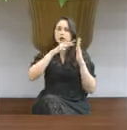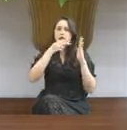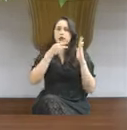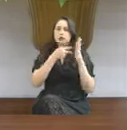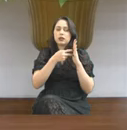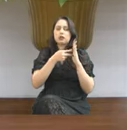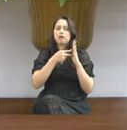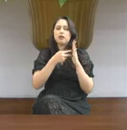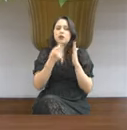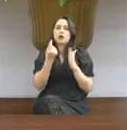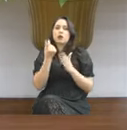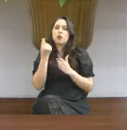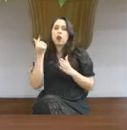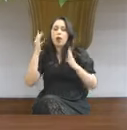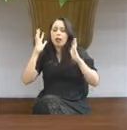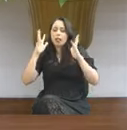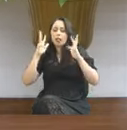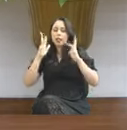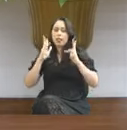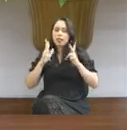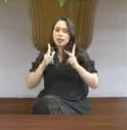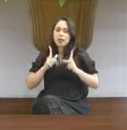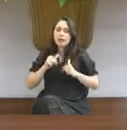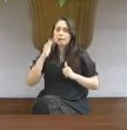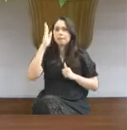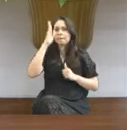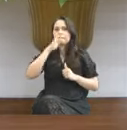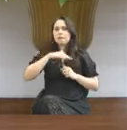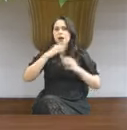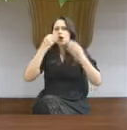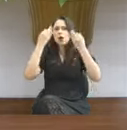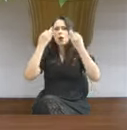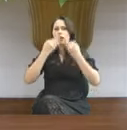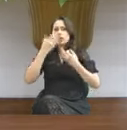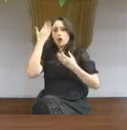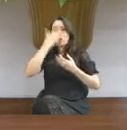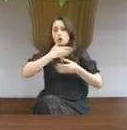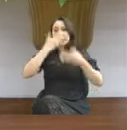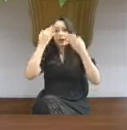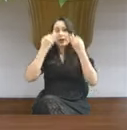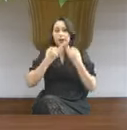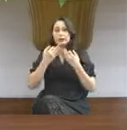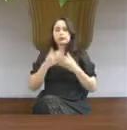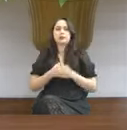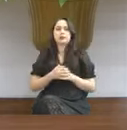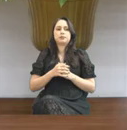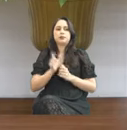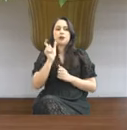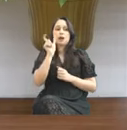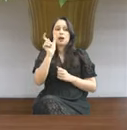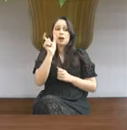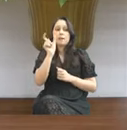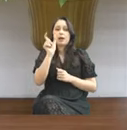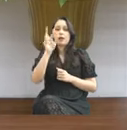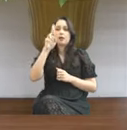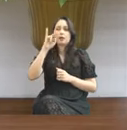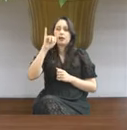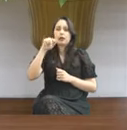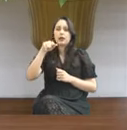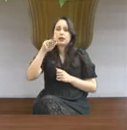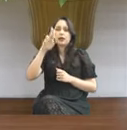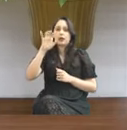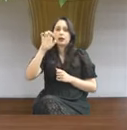limpa. Uma riqueza honesta. A palavra riqueza, plosios, fala,